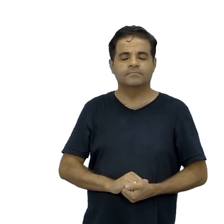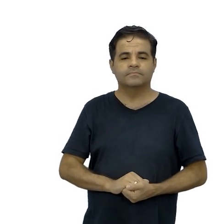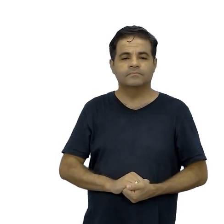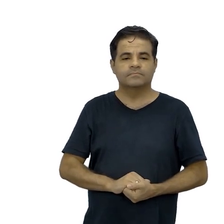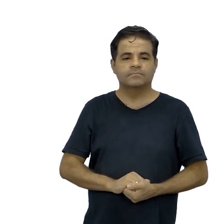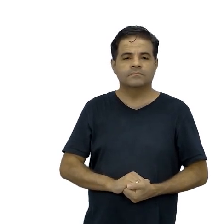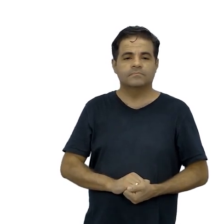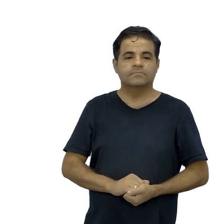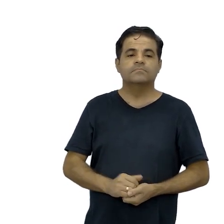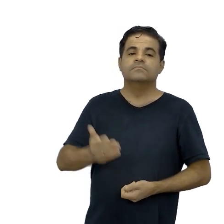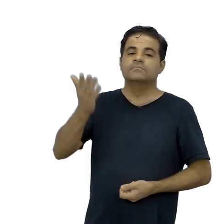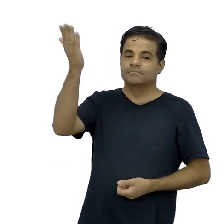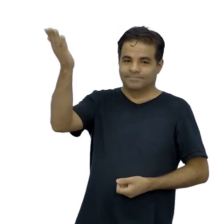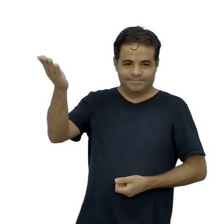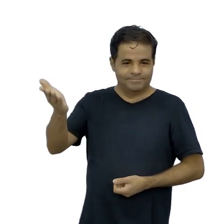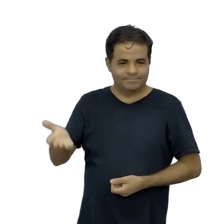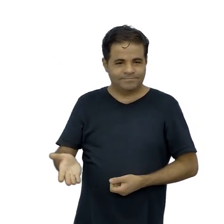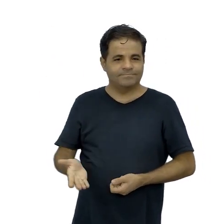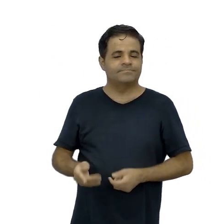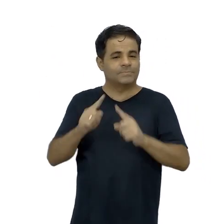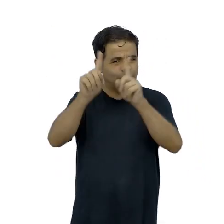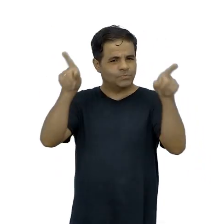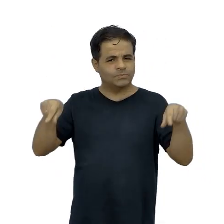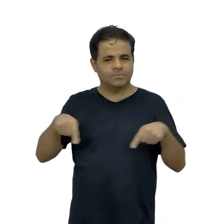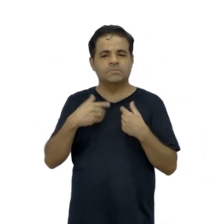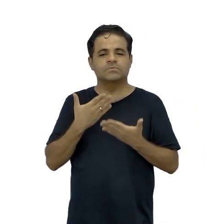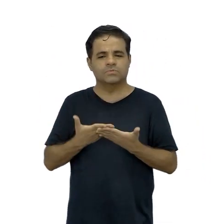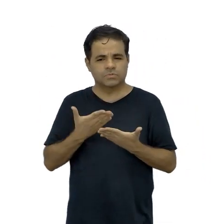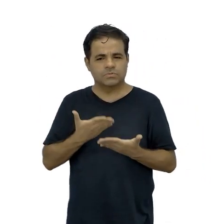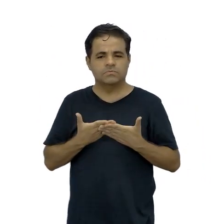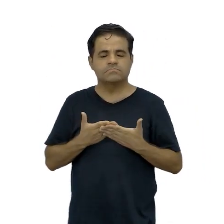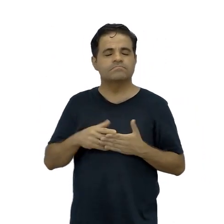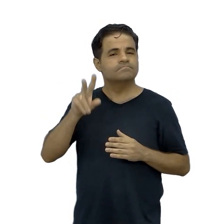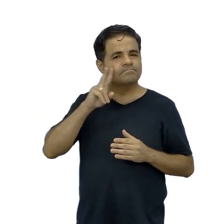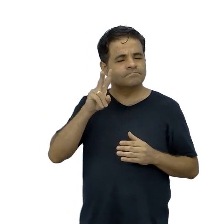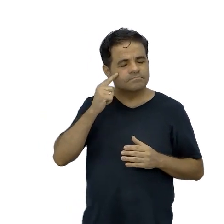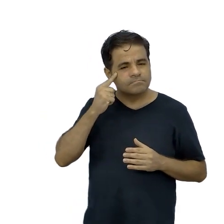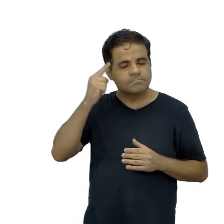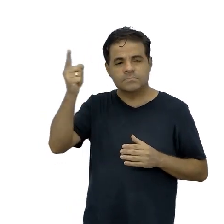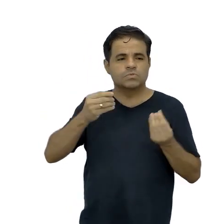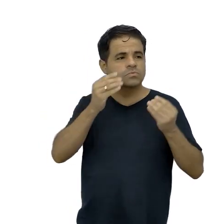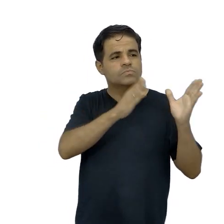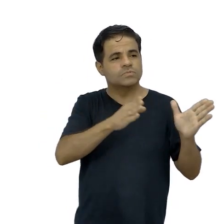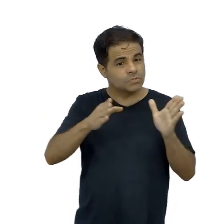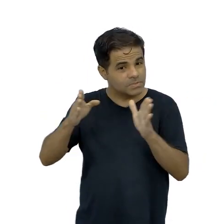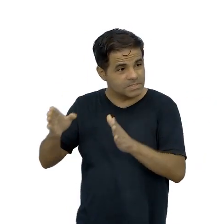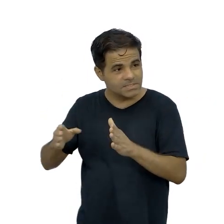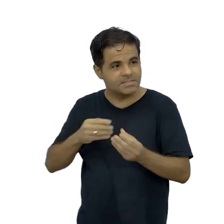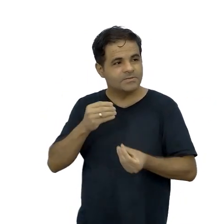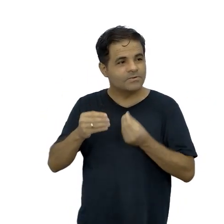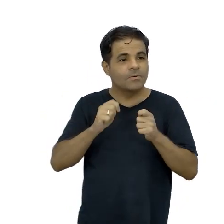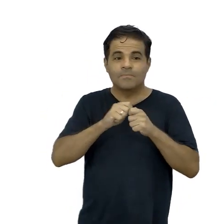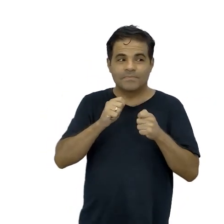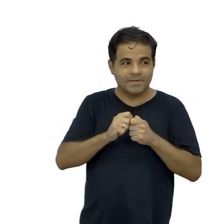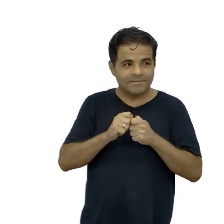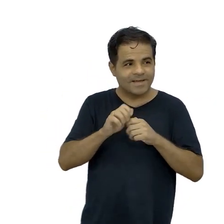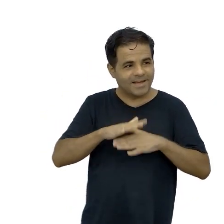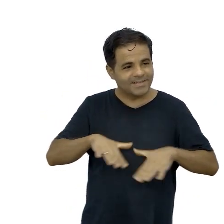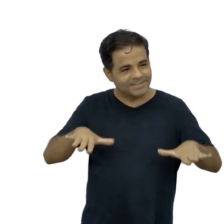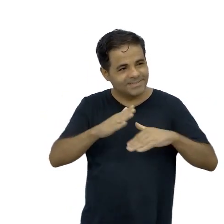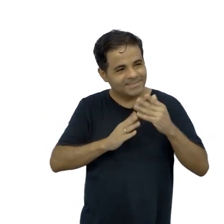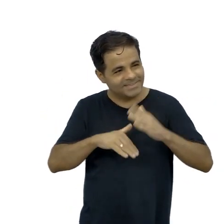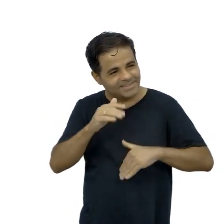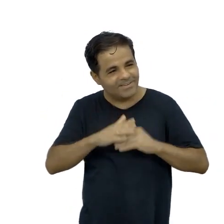O quadro de aulas dessa sequência de atividades, é sempre bom a gente entender como é que se organiza, como que funciona esse quadro